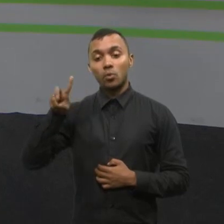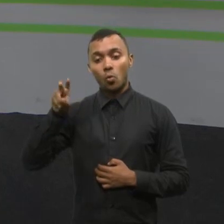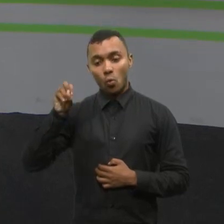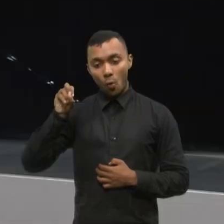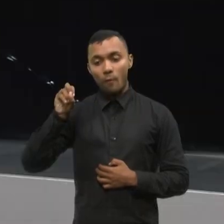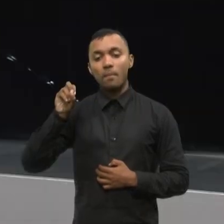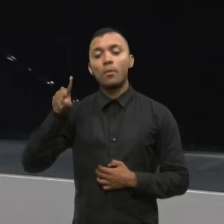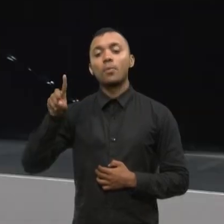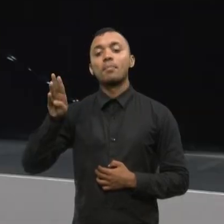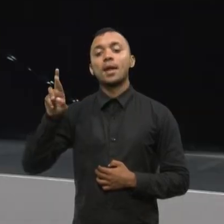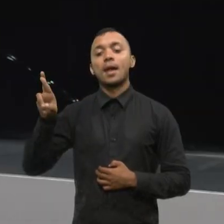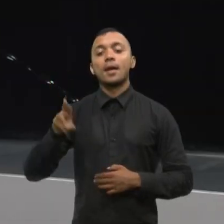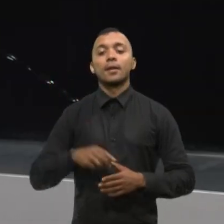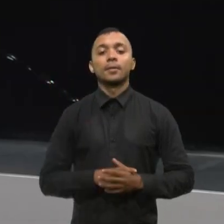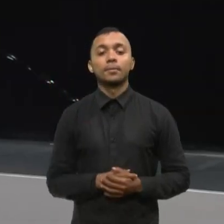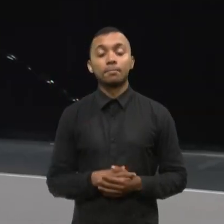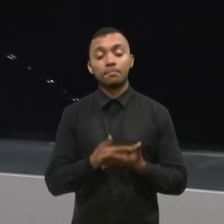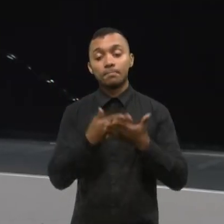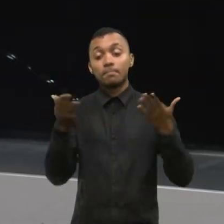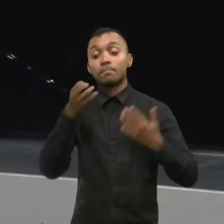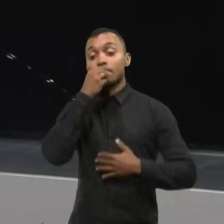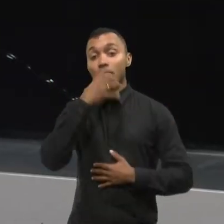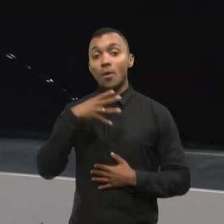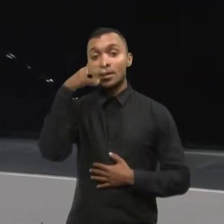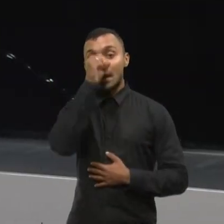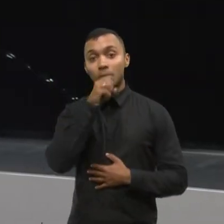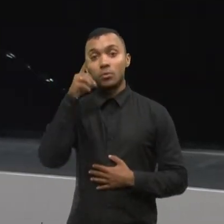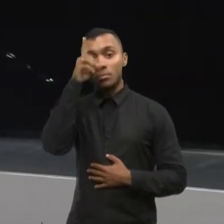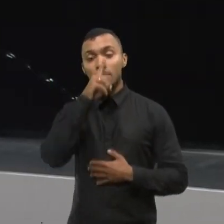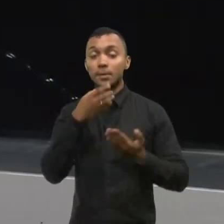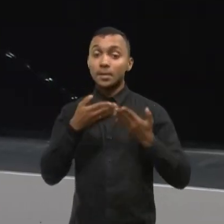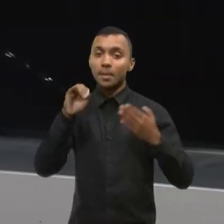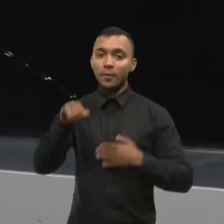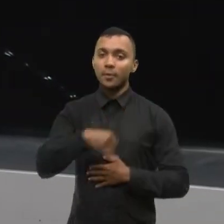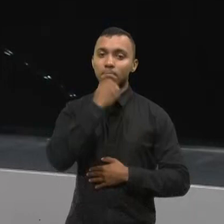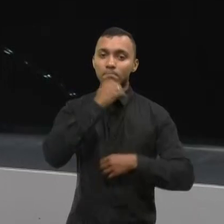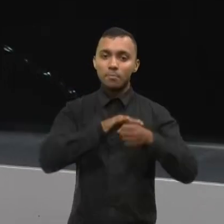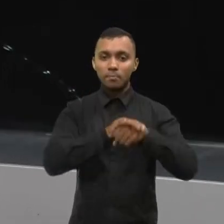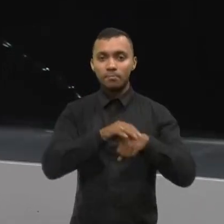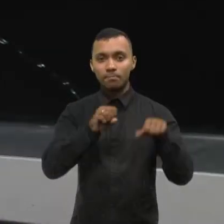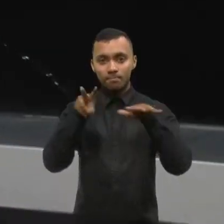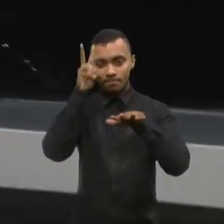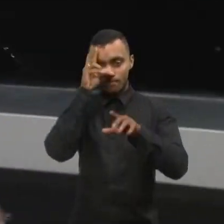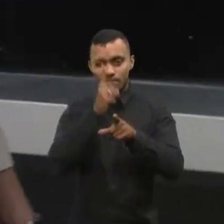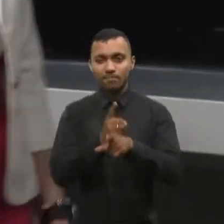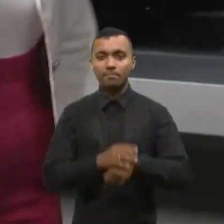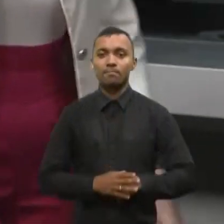al.ce.gov.br. Um ótimo fim de semana para você. Aproveite bem. Boa noite e até mais.